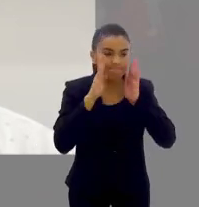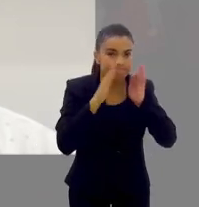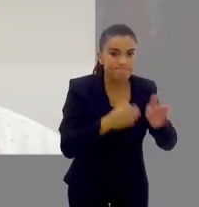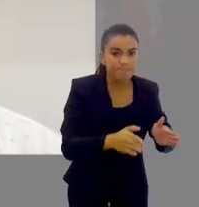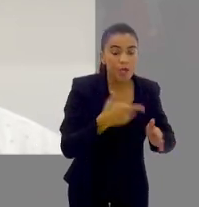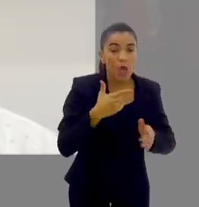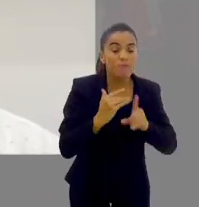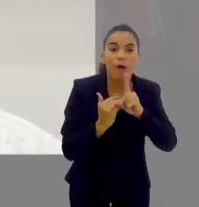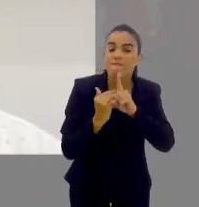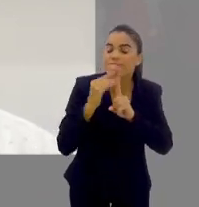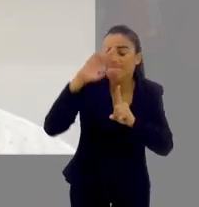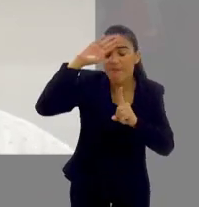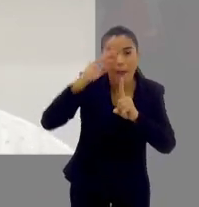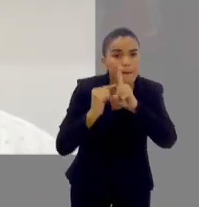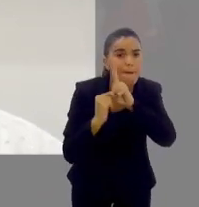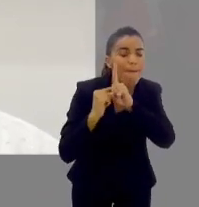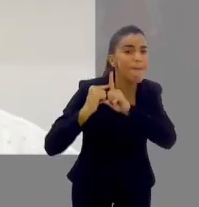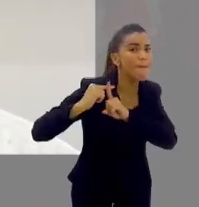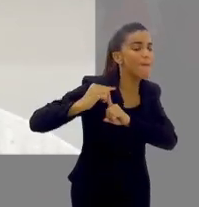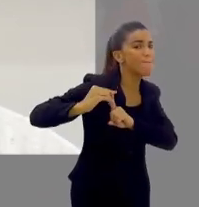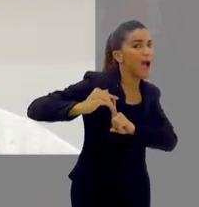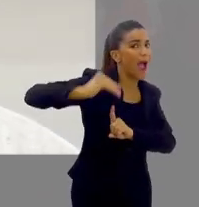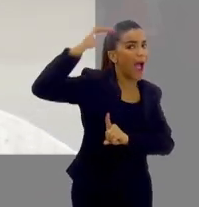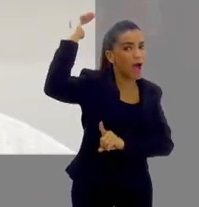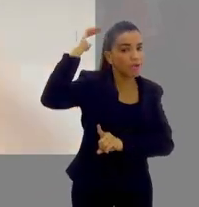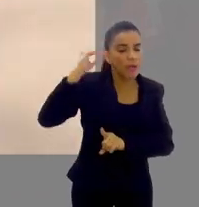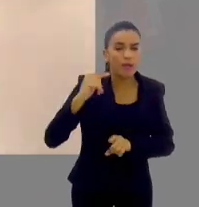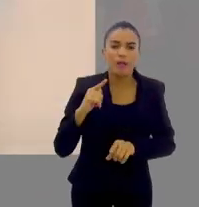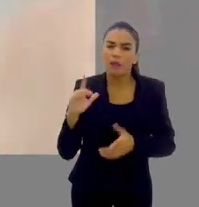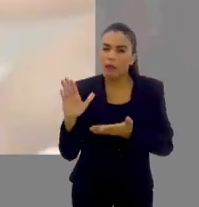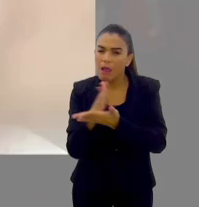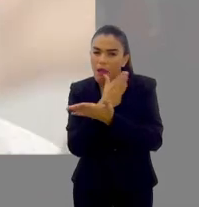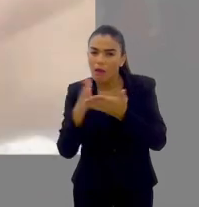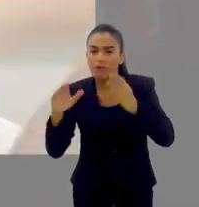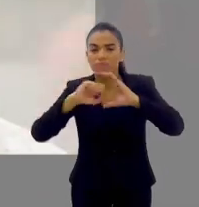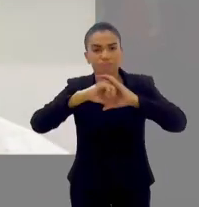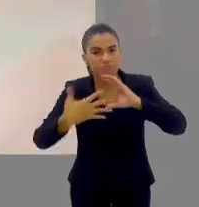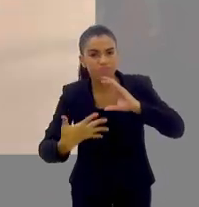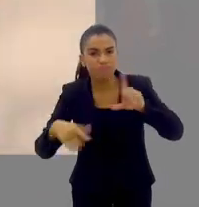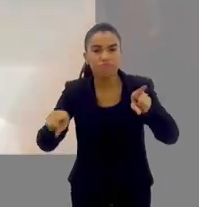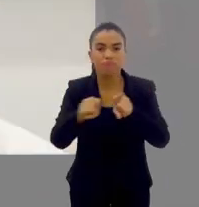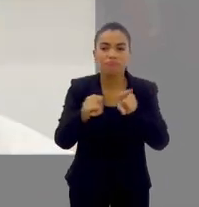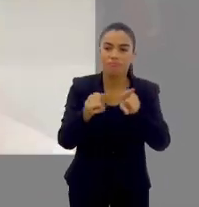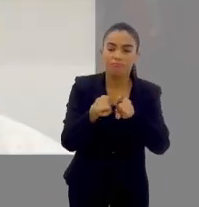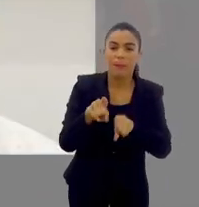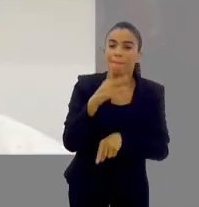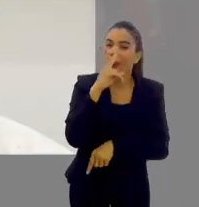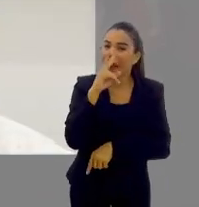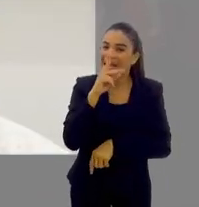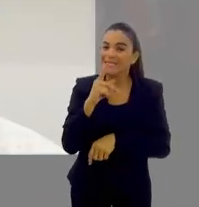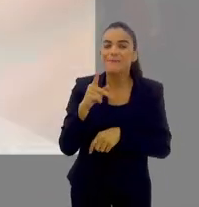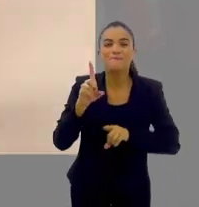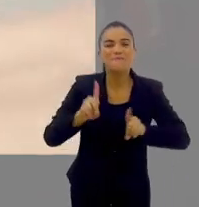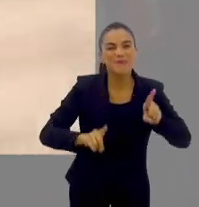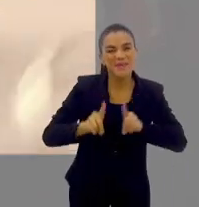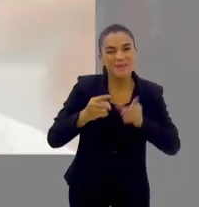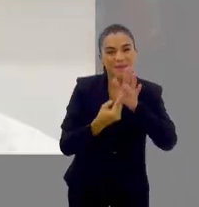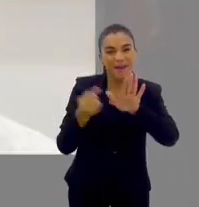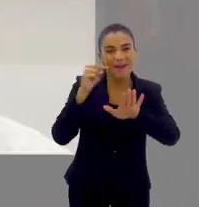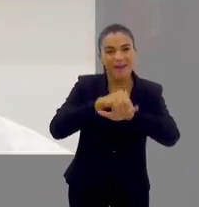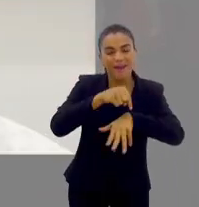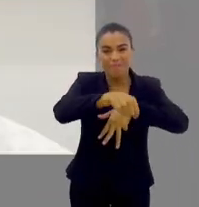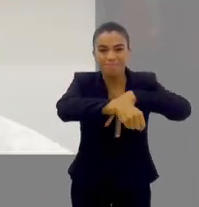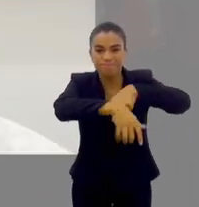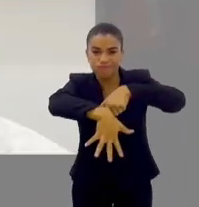Algumas crianças fazem febres muito altas, né? E também tem algumas características que diferenciam das suas primas, né? Dos